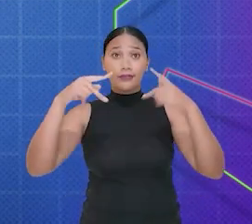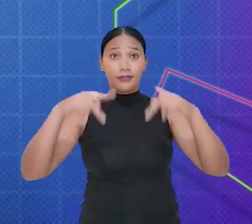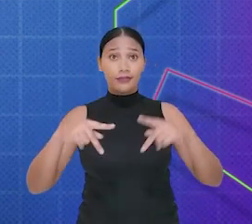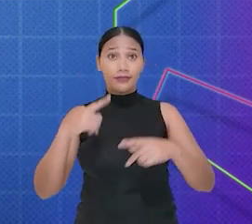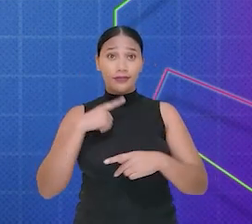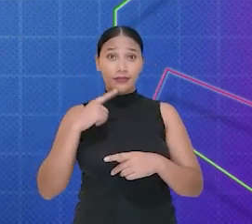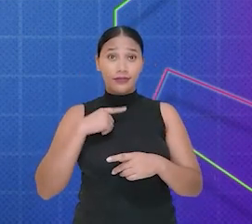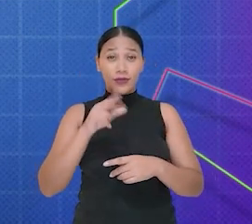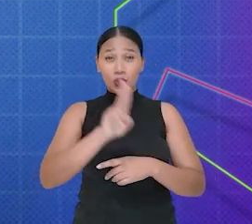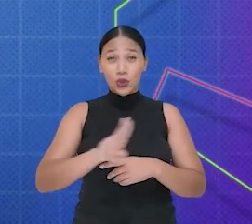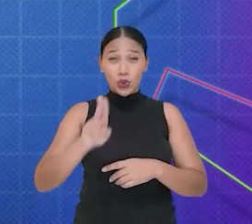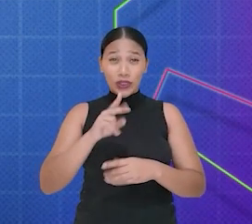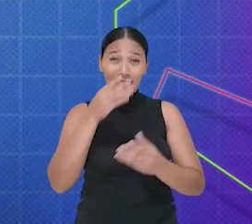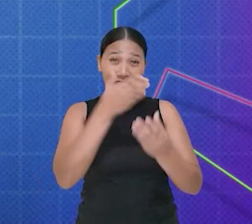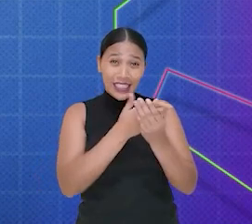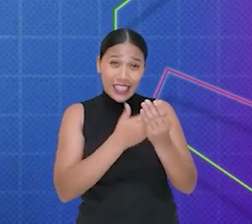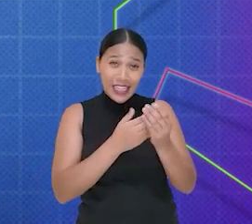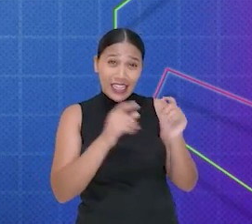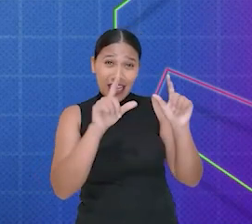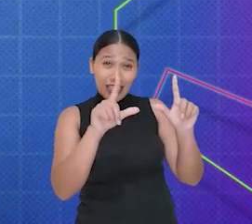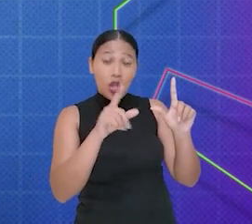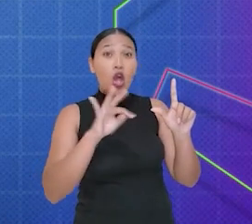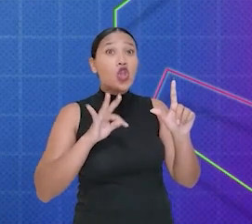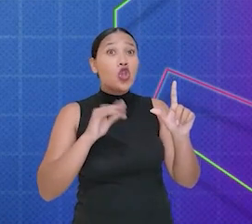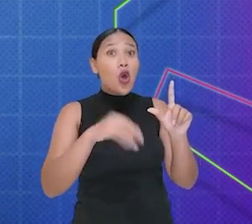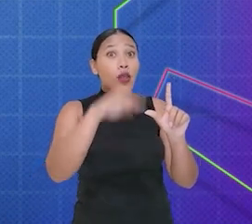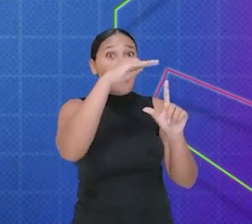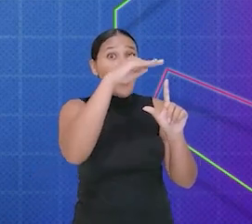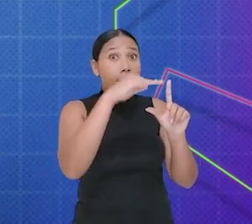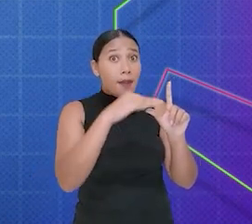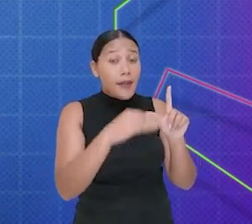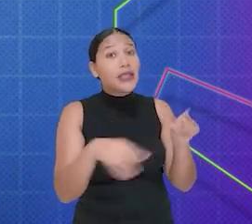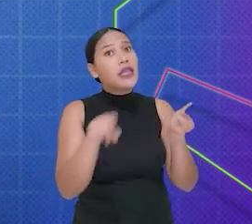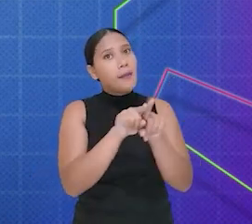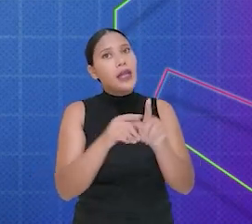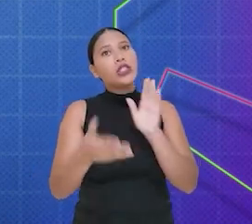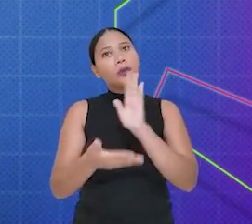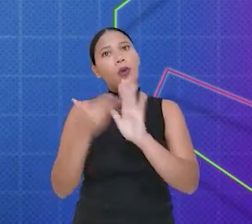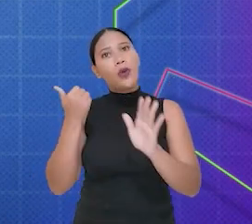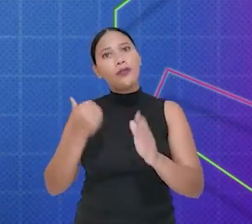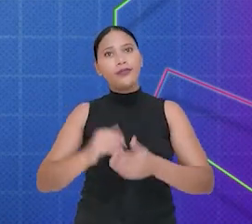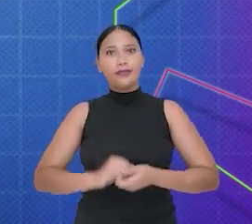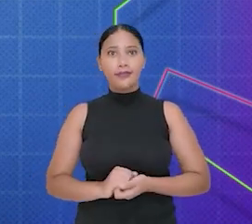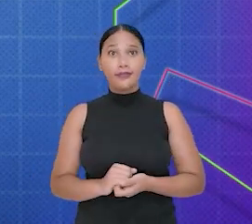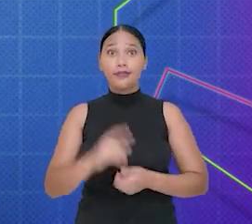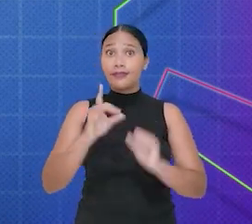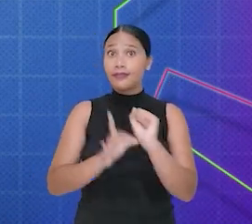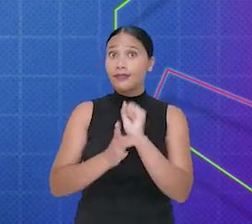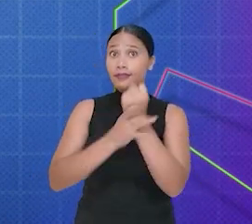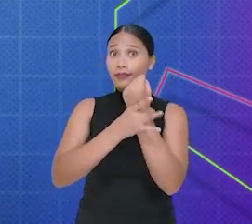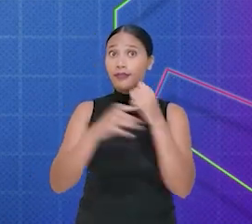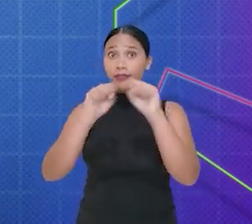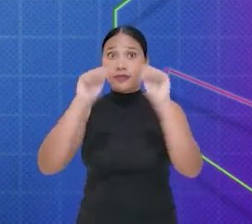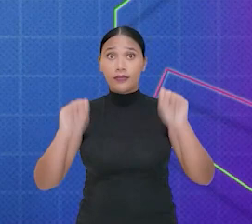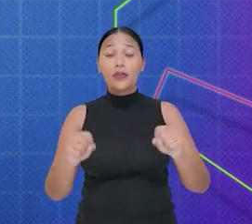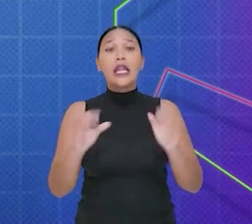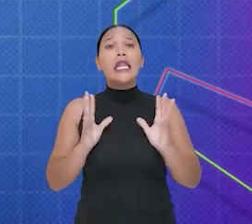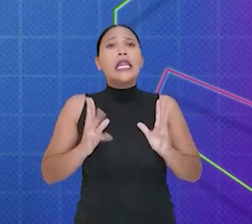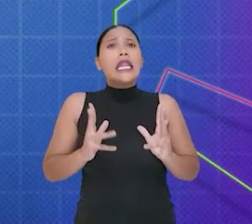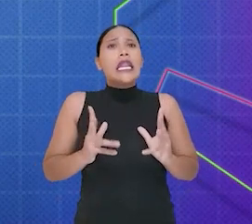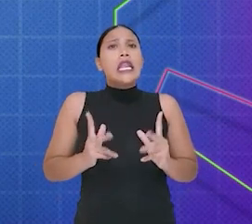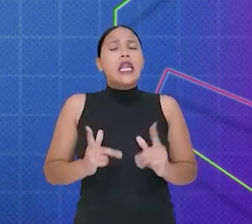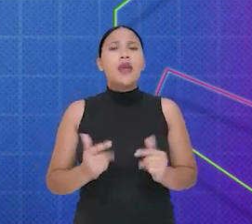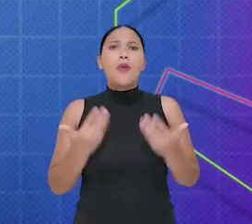que quando um programa é removido usando o gerenciador de pacotes, todos os arquivos associados a ele também são removidos. Isso garante que o